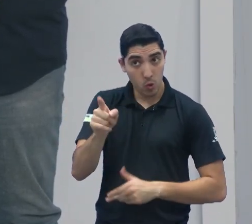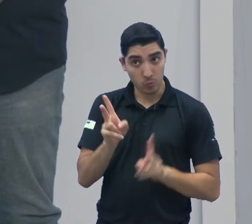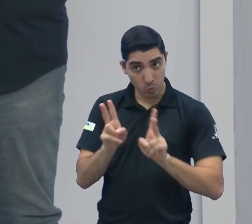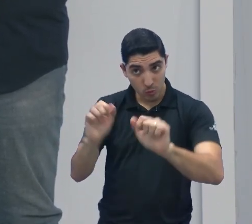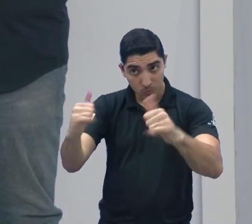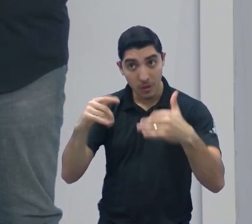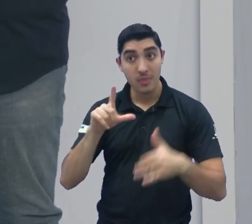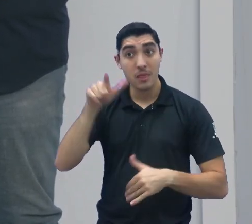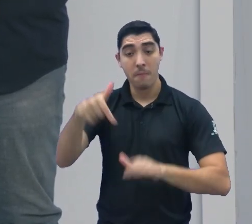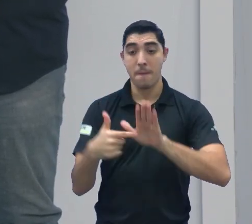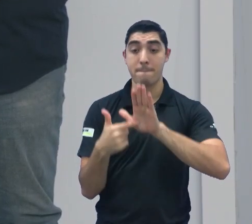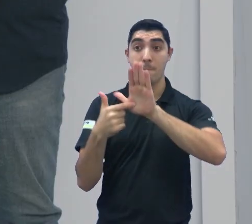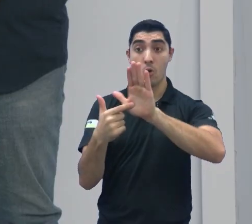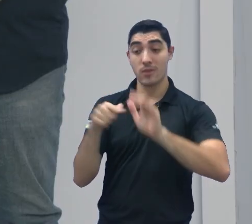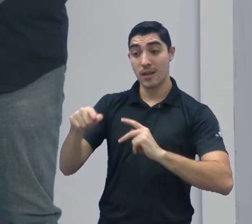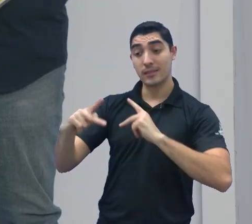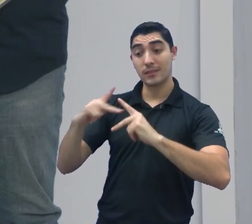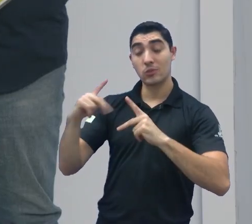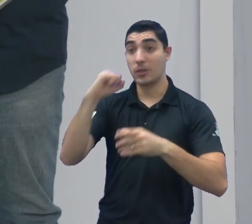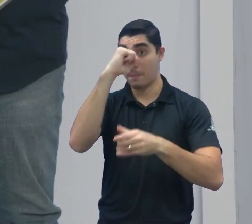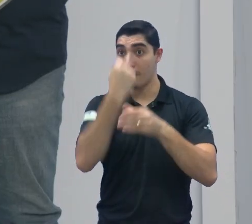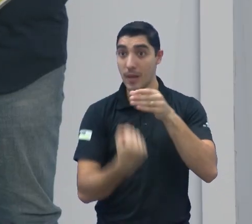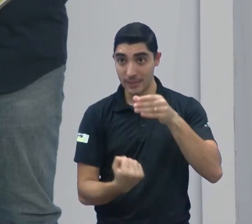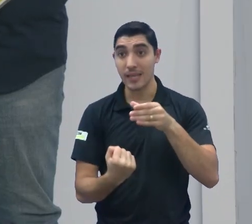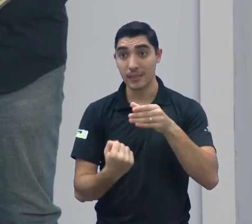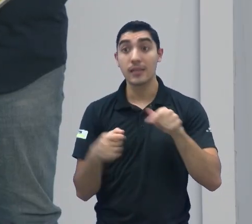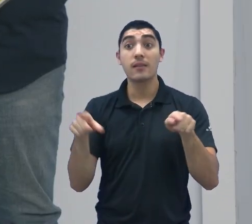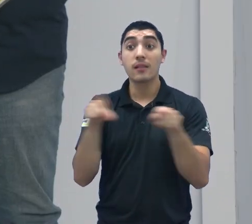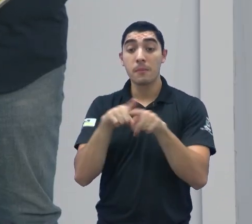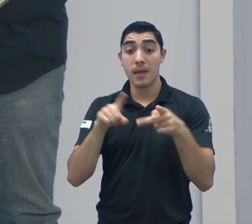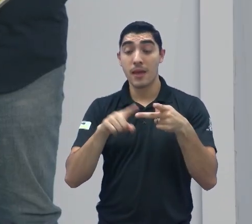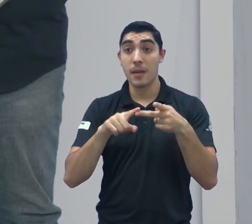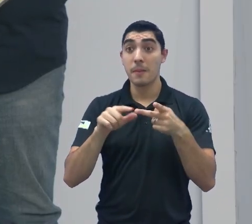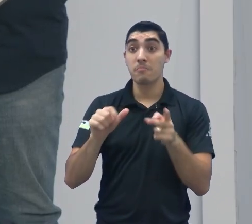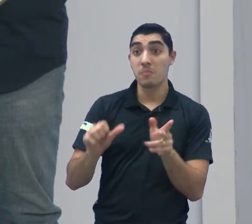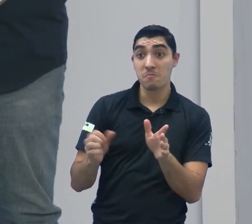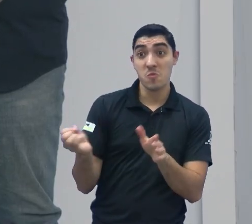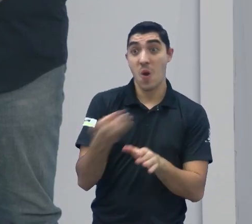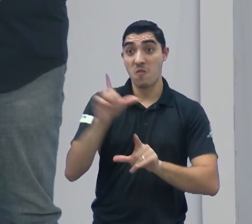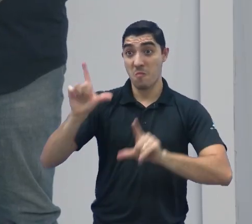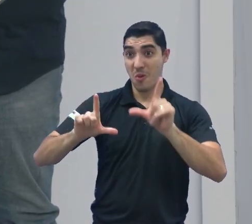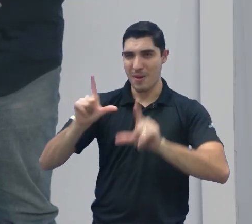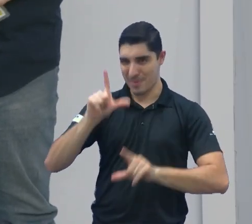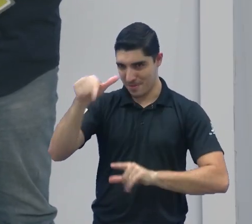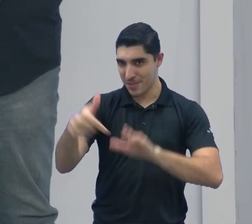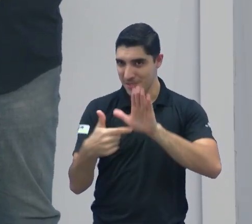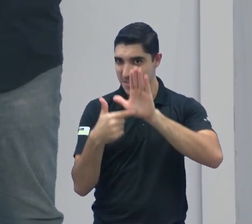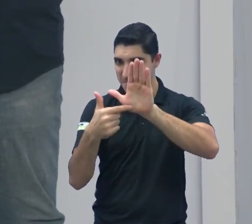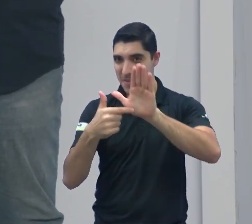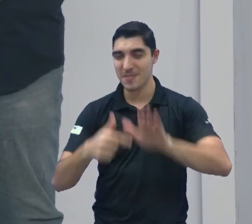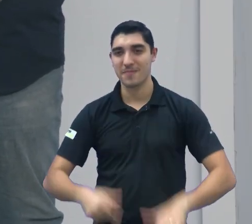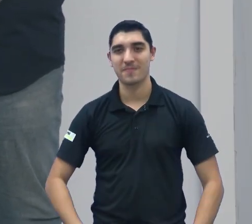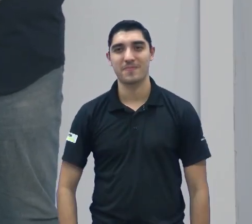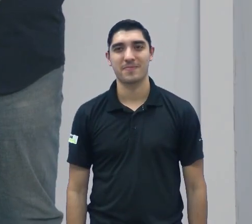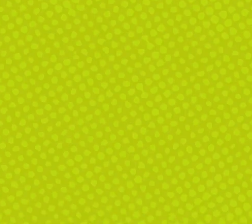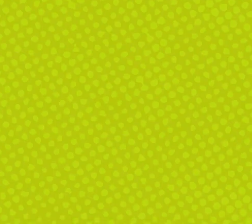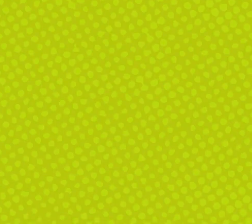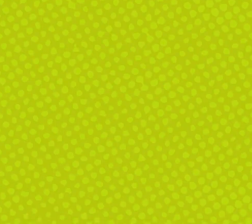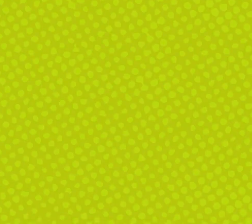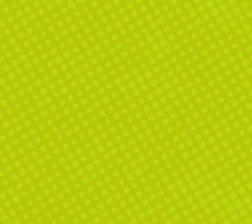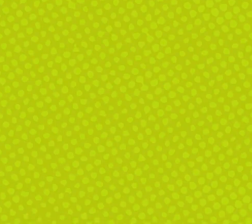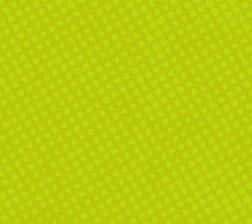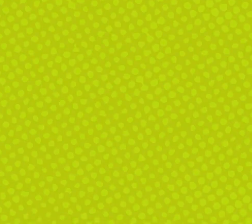tem informações do basquete para você e tem estreia na TV Câmara, eu conto para você depois do intervalo. Não sai daí, já voltamos.